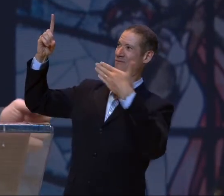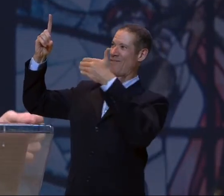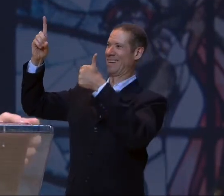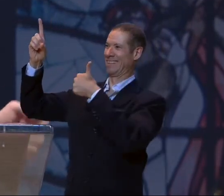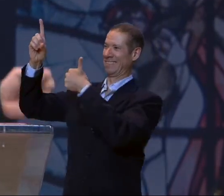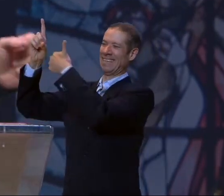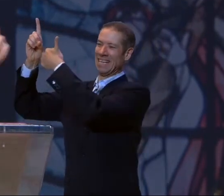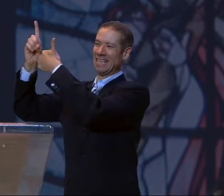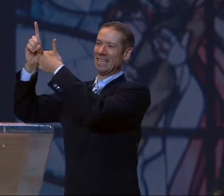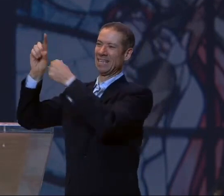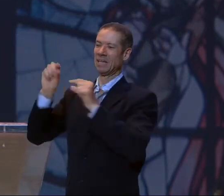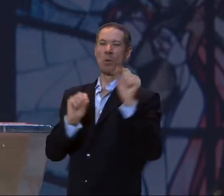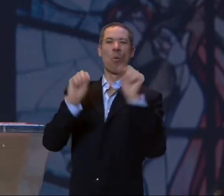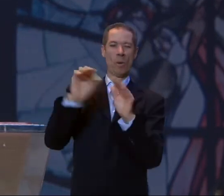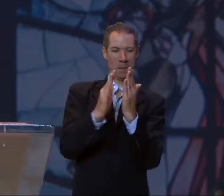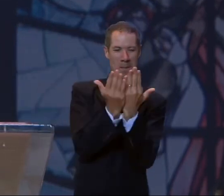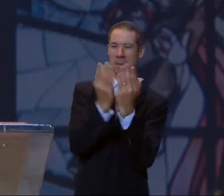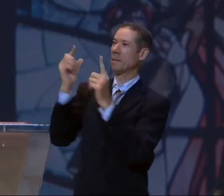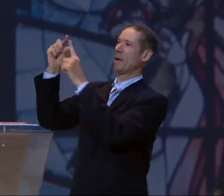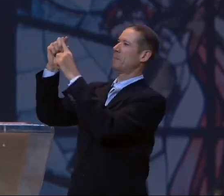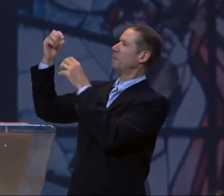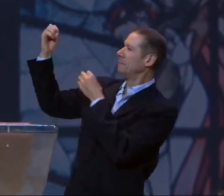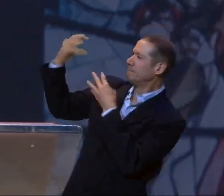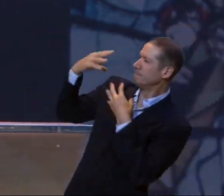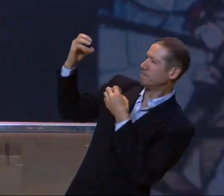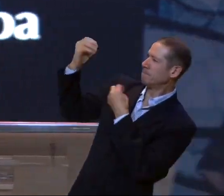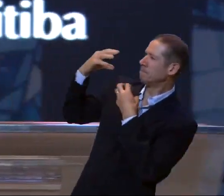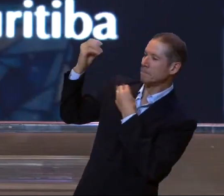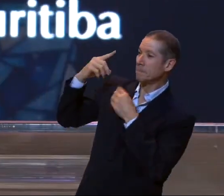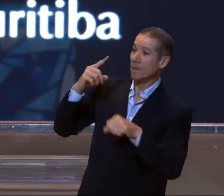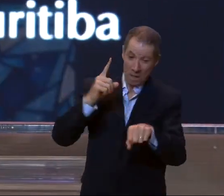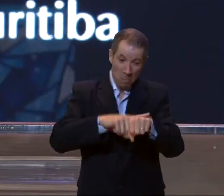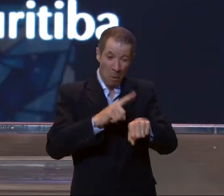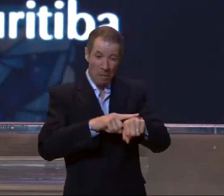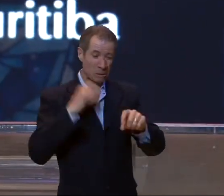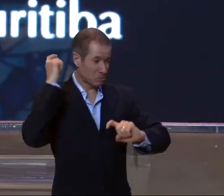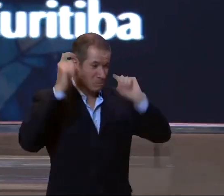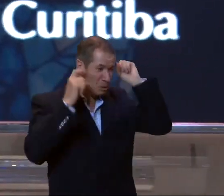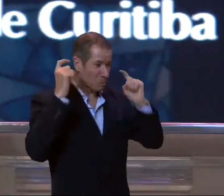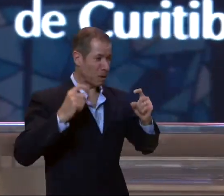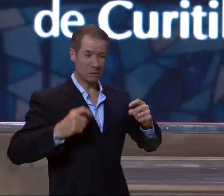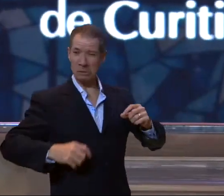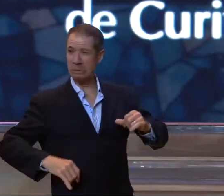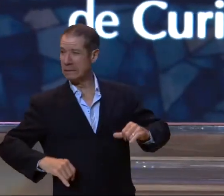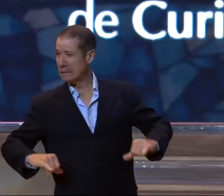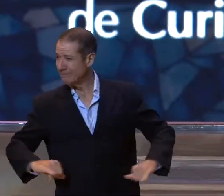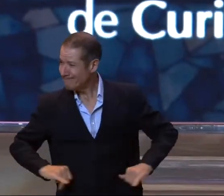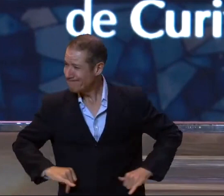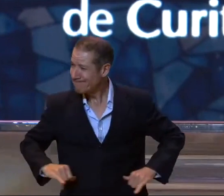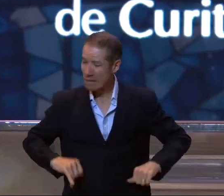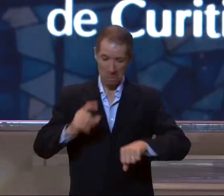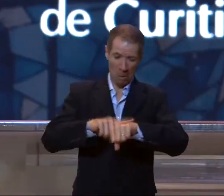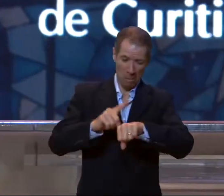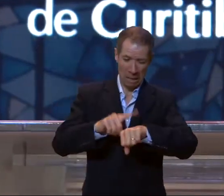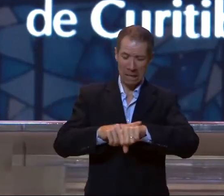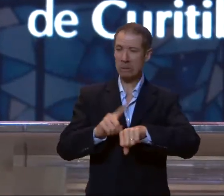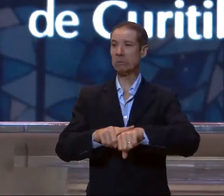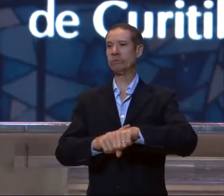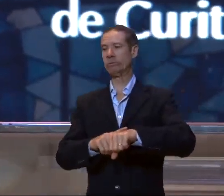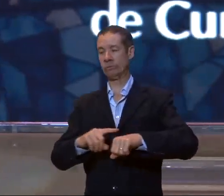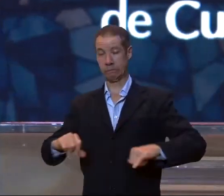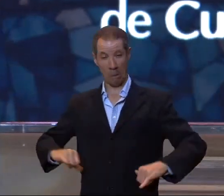E o que a Bíblia nos orienta a fazer? Quando a gente está angustiado, preocupado, um problema que não sabe lidar, a gente pega a